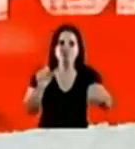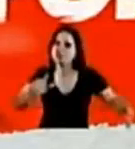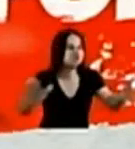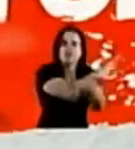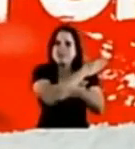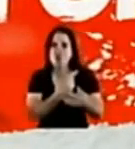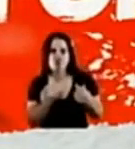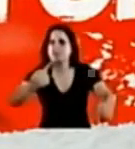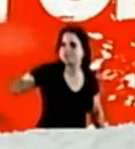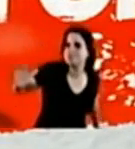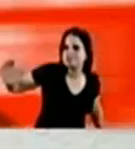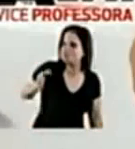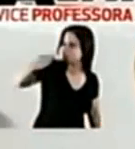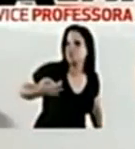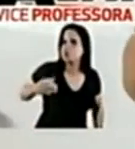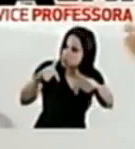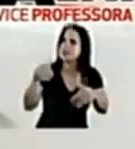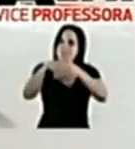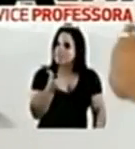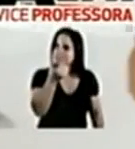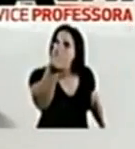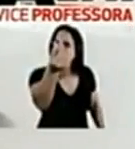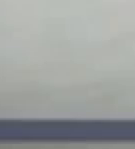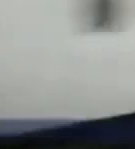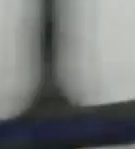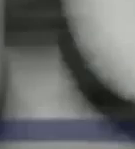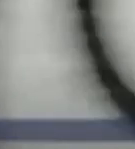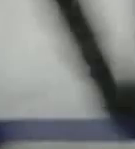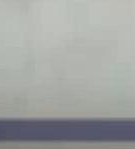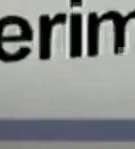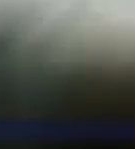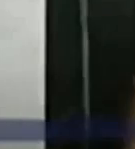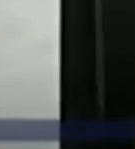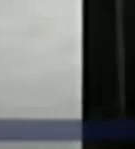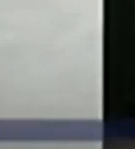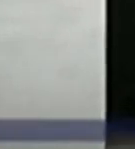fora todos eles. Contra burguês, lute e vote 16. Vergonha!